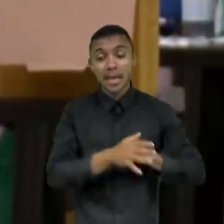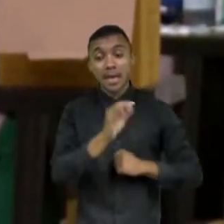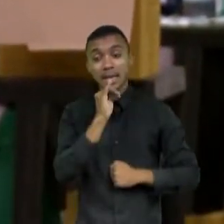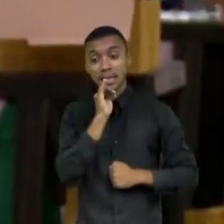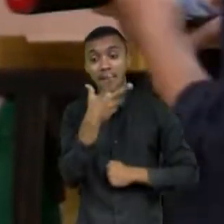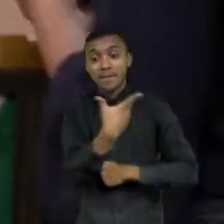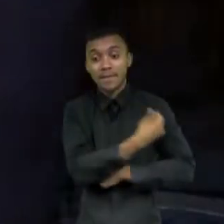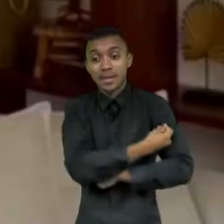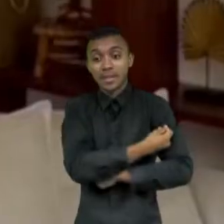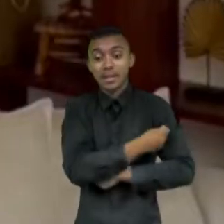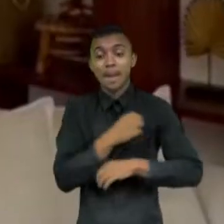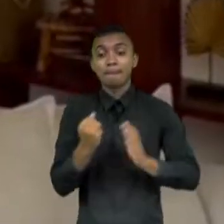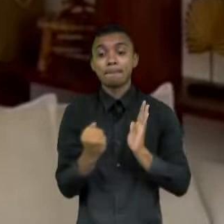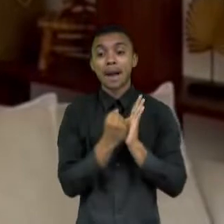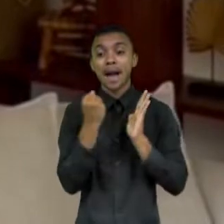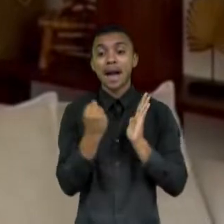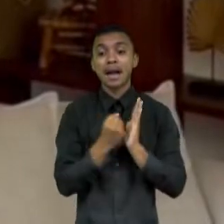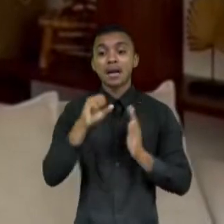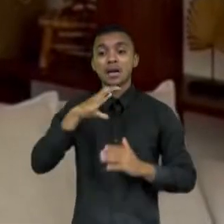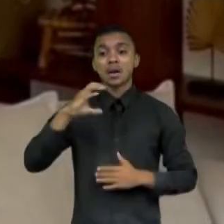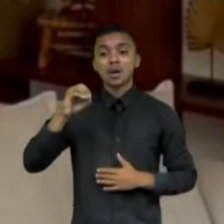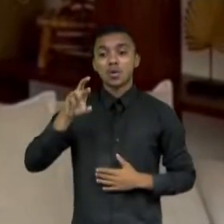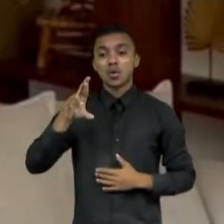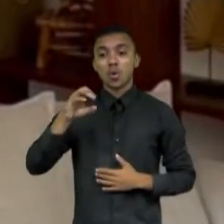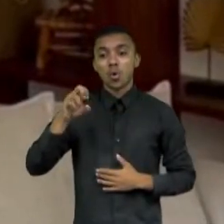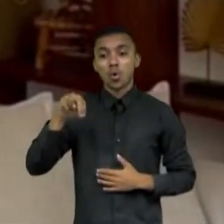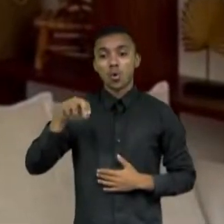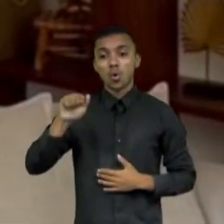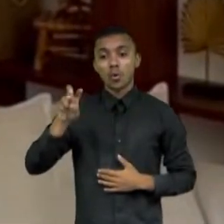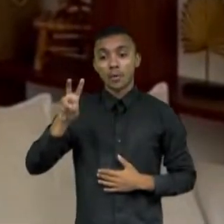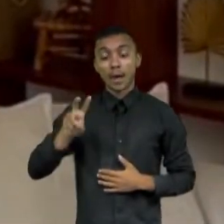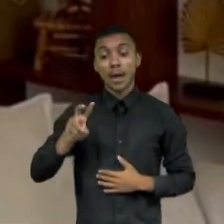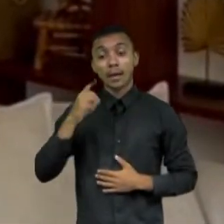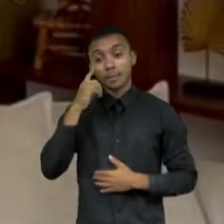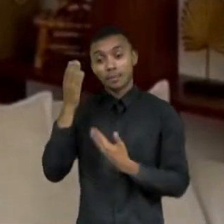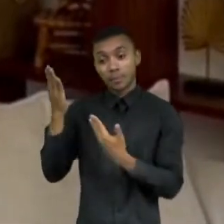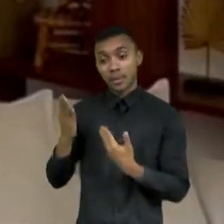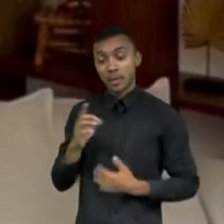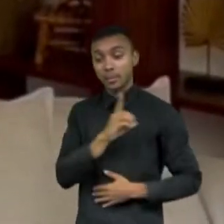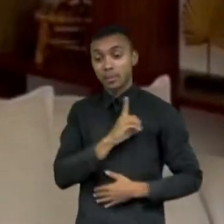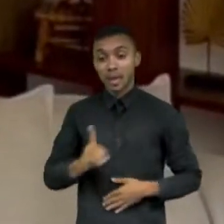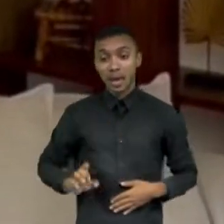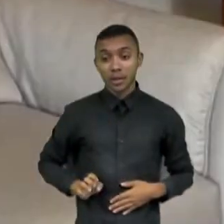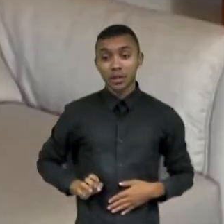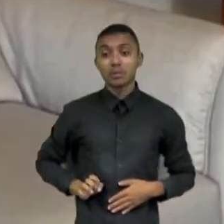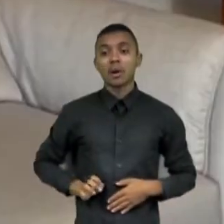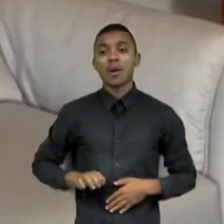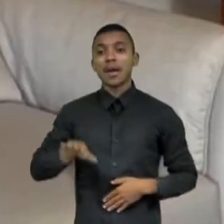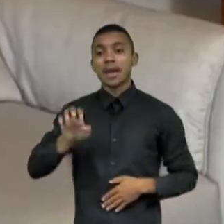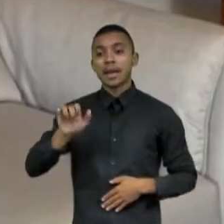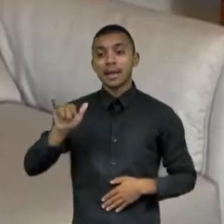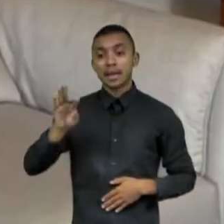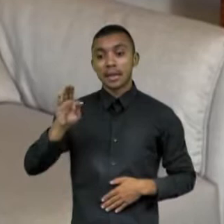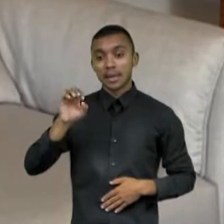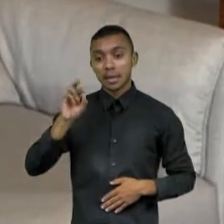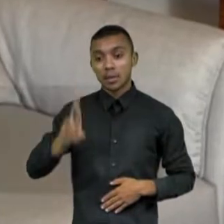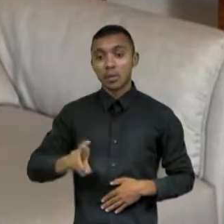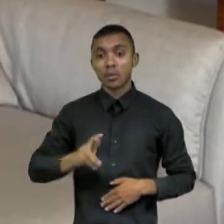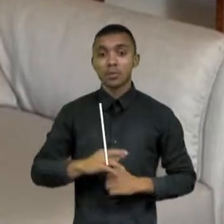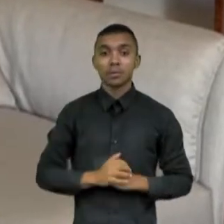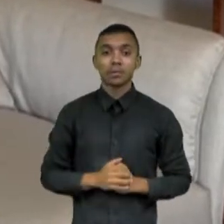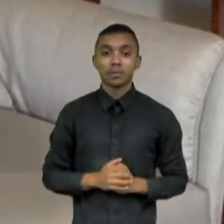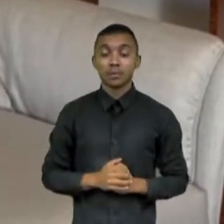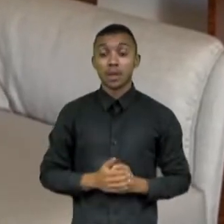vacina Coronavac. O deputado federal Heitor Freire considerou assertiva todas as decisões. O momento agora é de